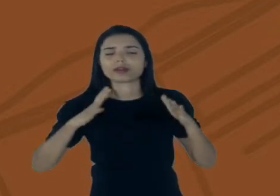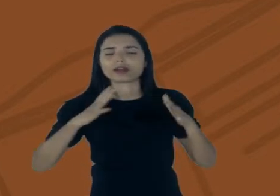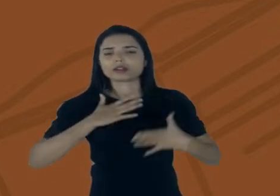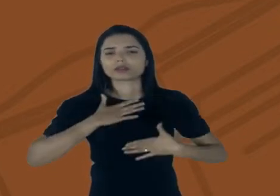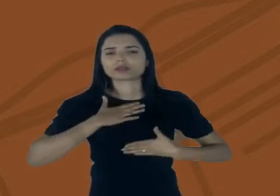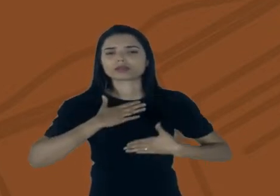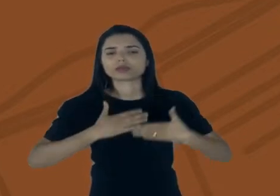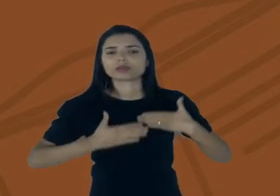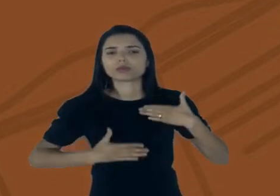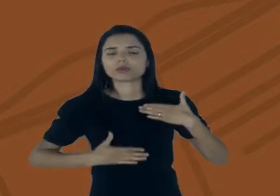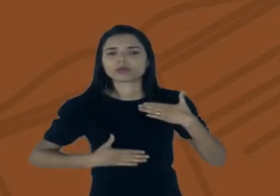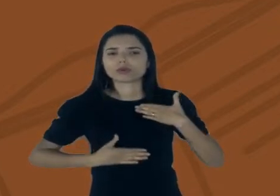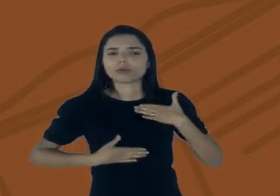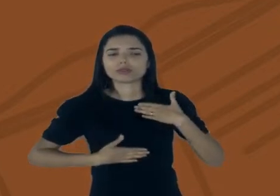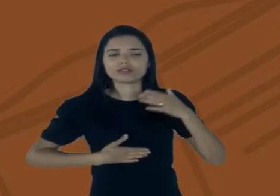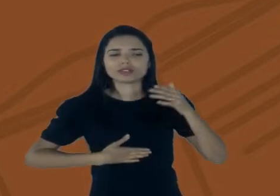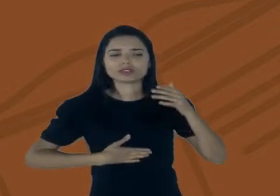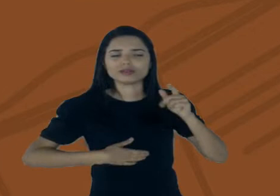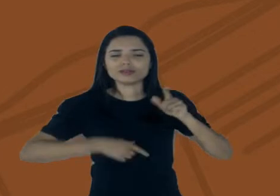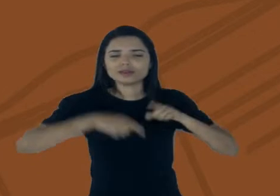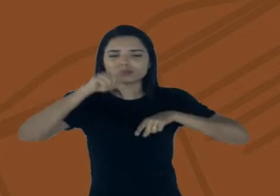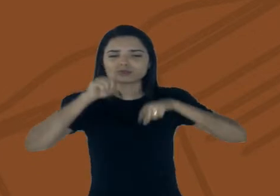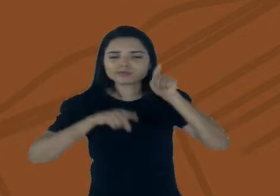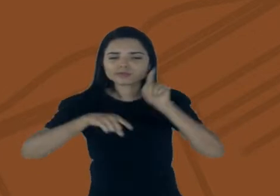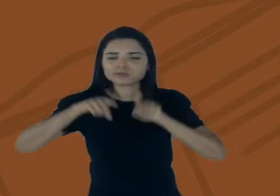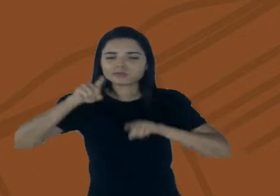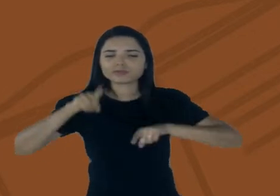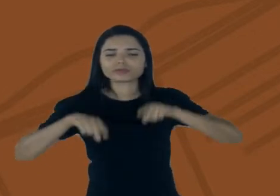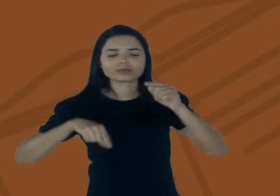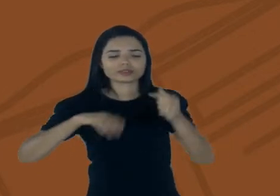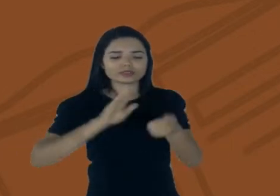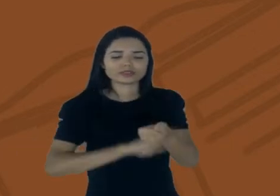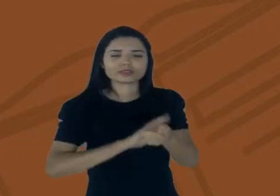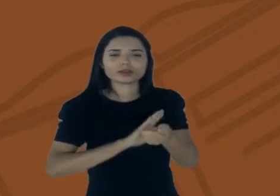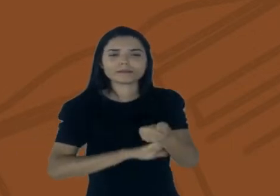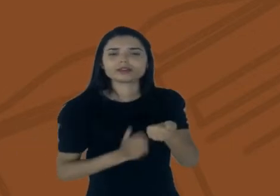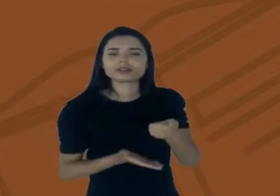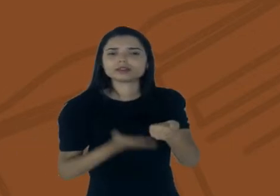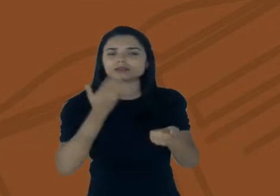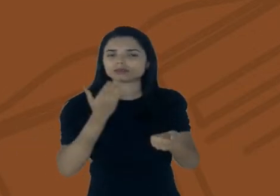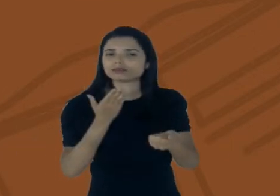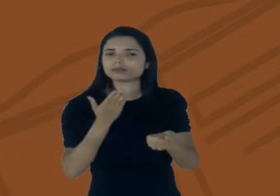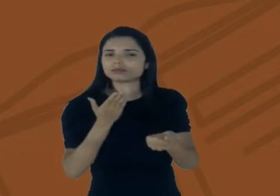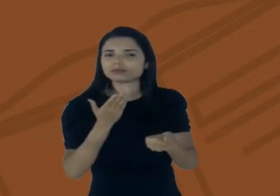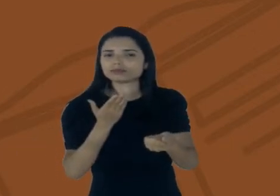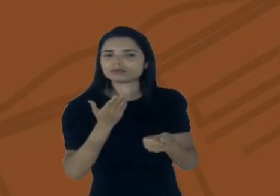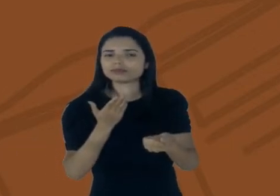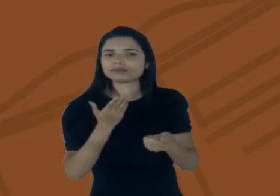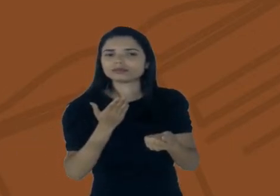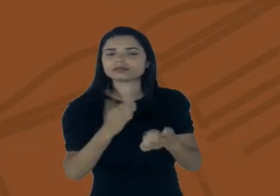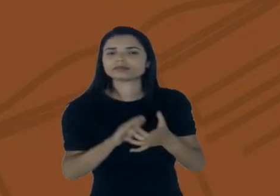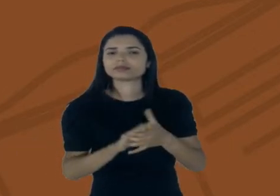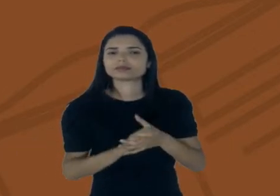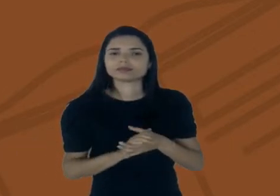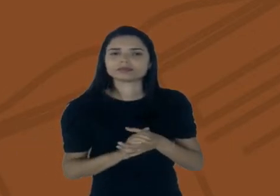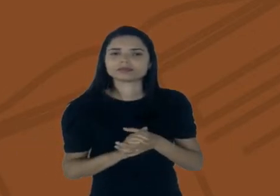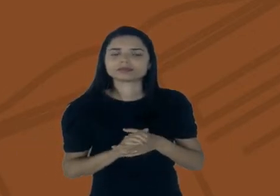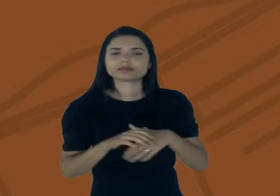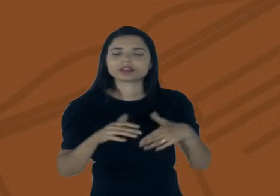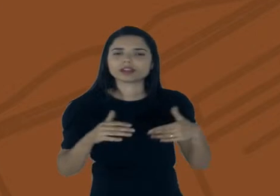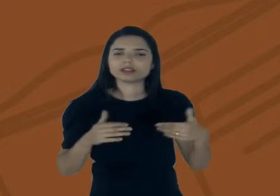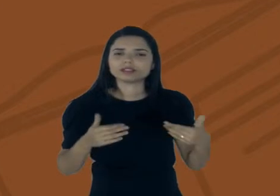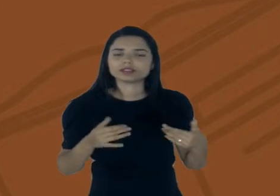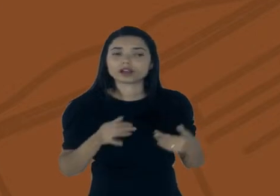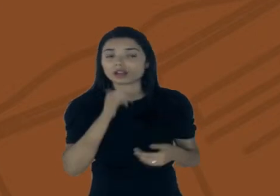favorecer a picos elevados de pressão em relação à pressão arterial. Então,